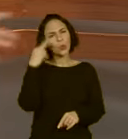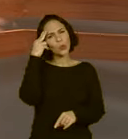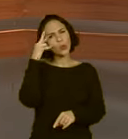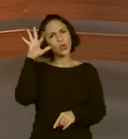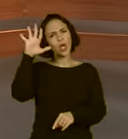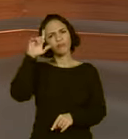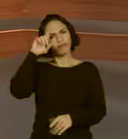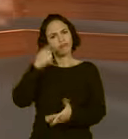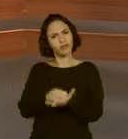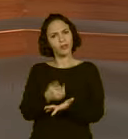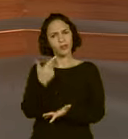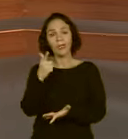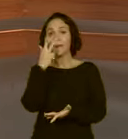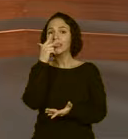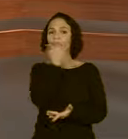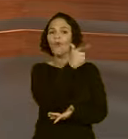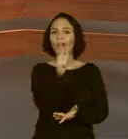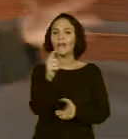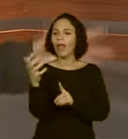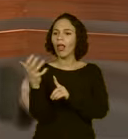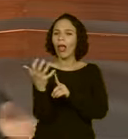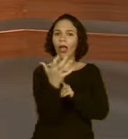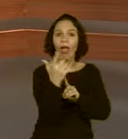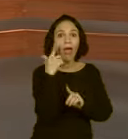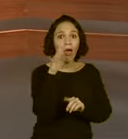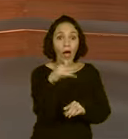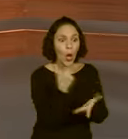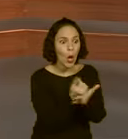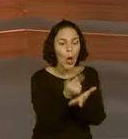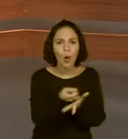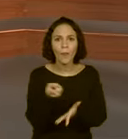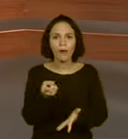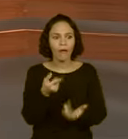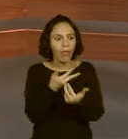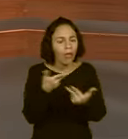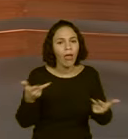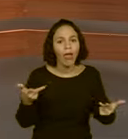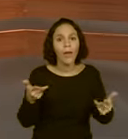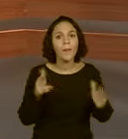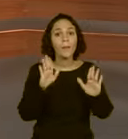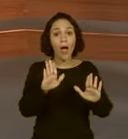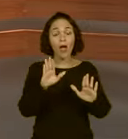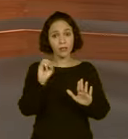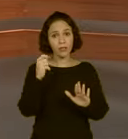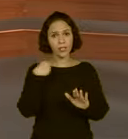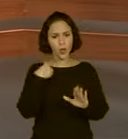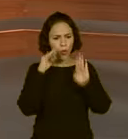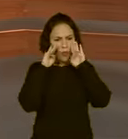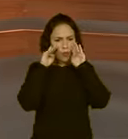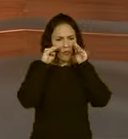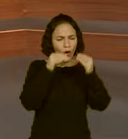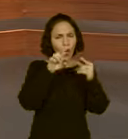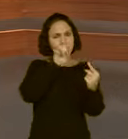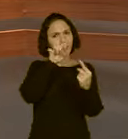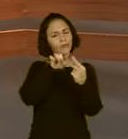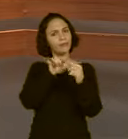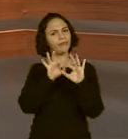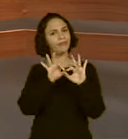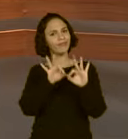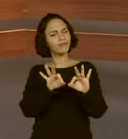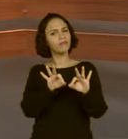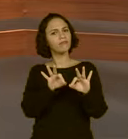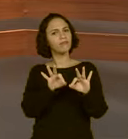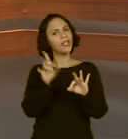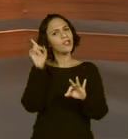que vão tentar te seduzir para comprar, para consumir, mas como você está focado naquela meta, é